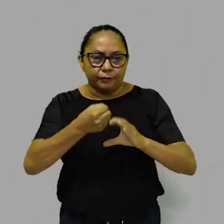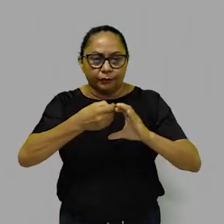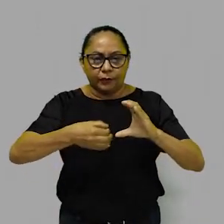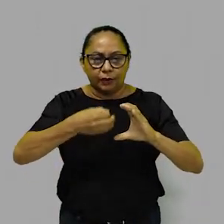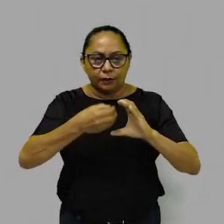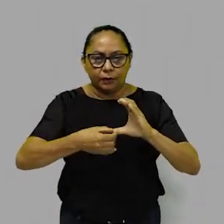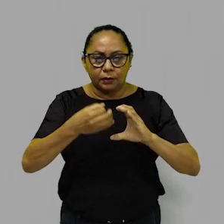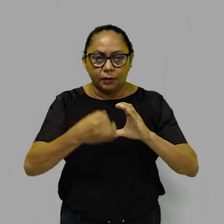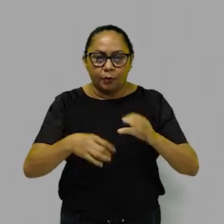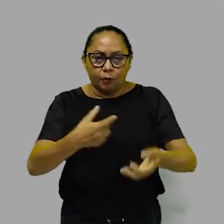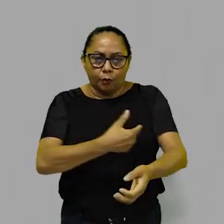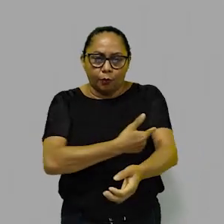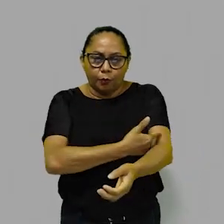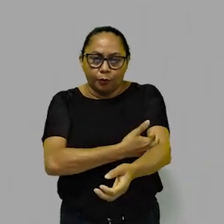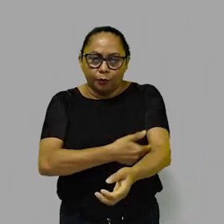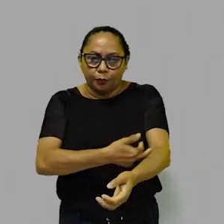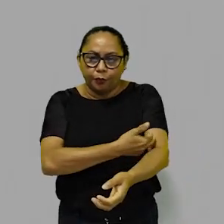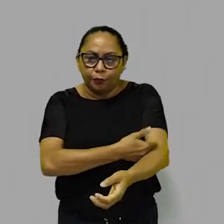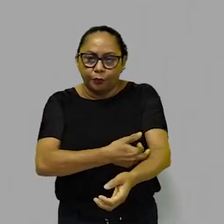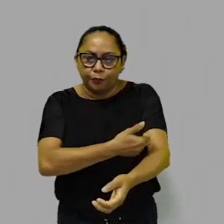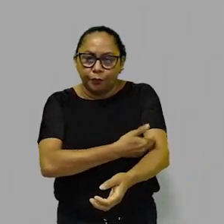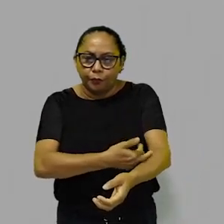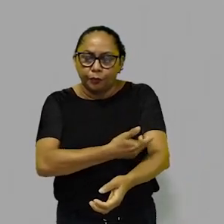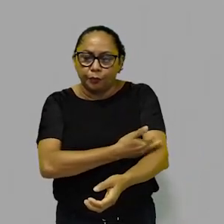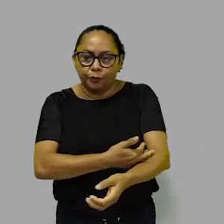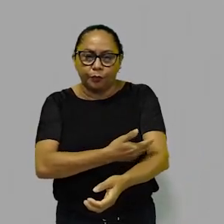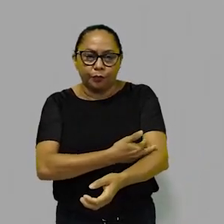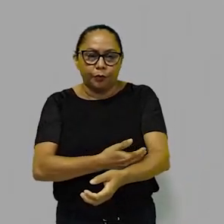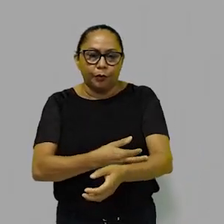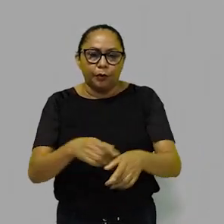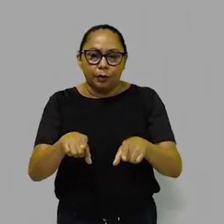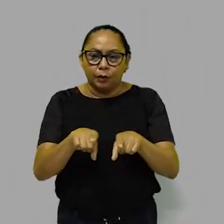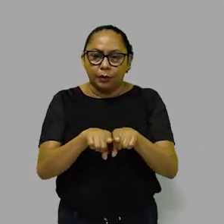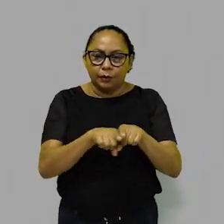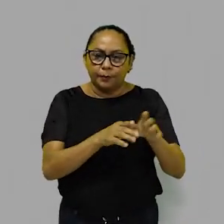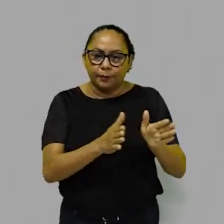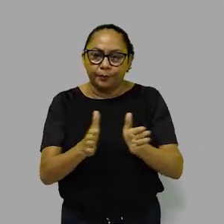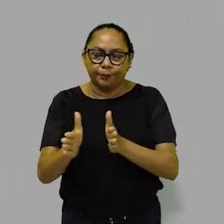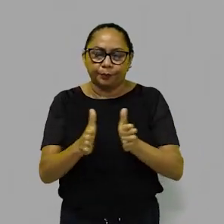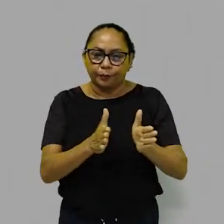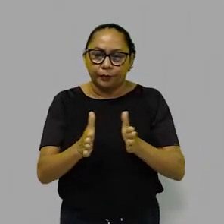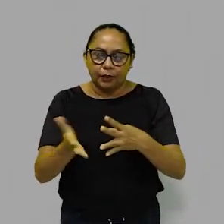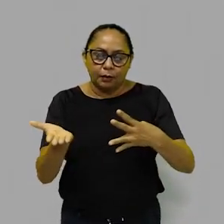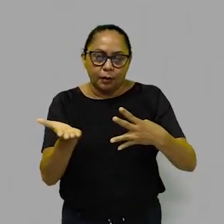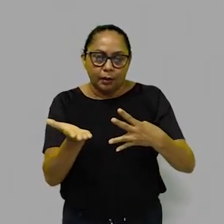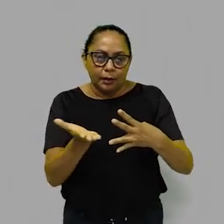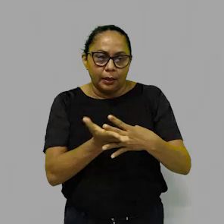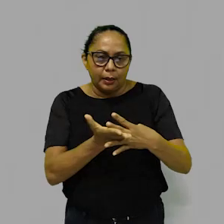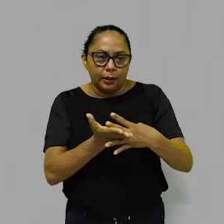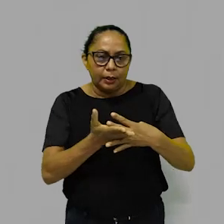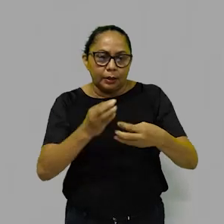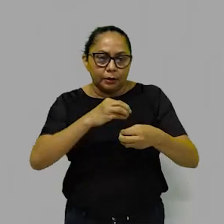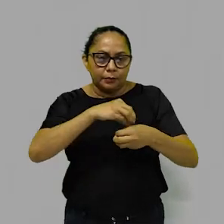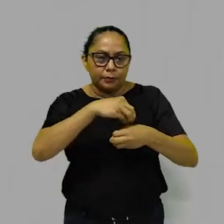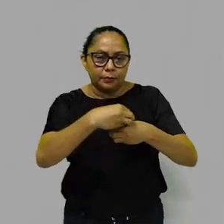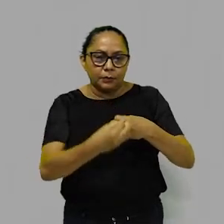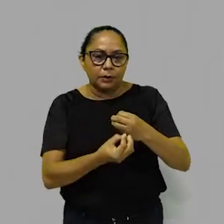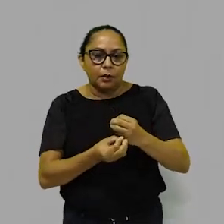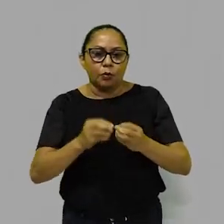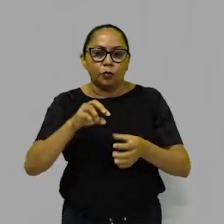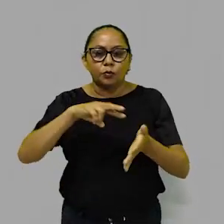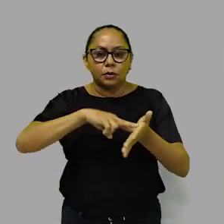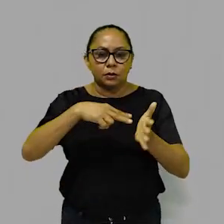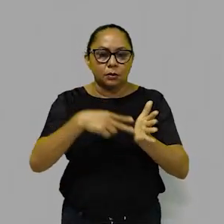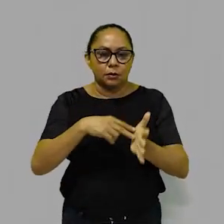morfologicamente pela saída de elementos do sangue e fluido para o interstício, né? O que é o interstício?